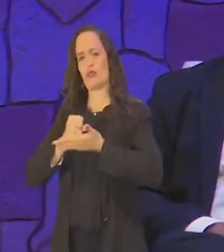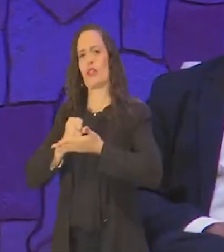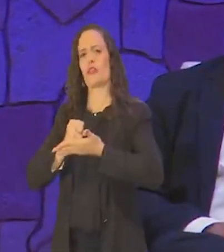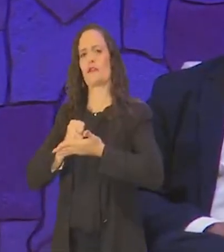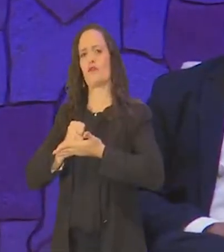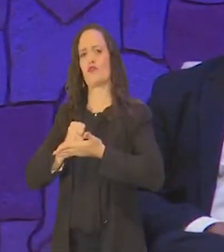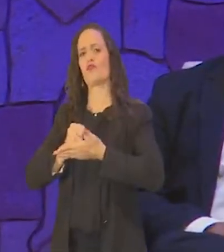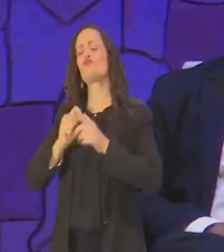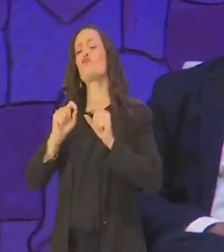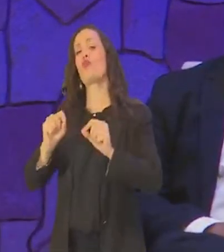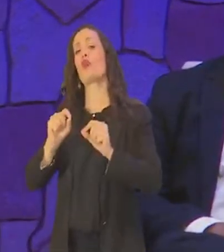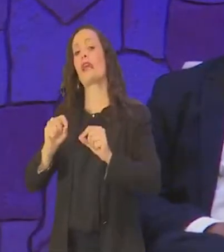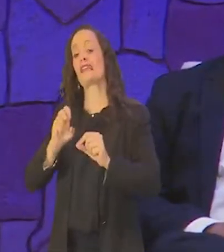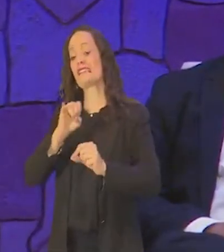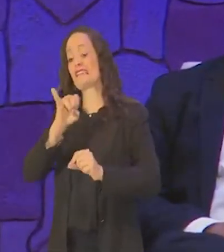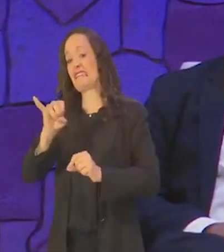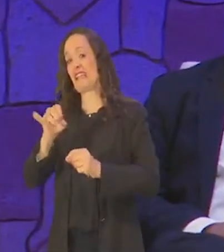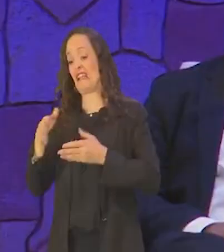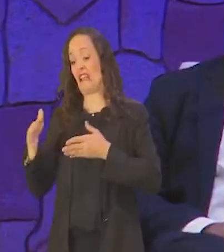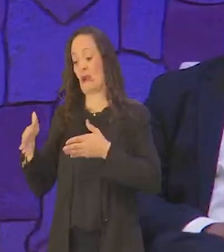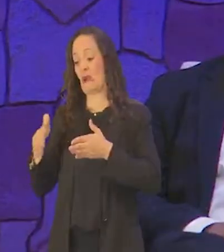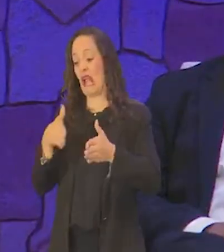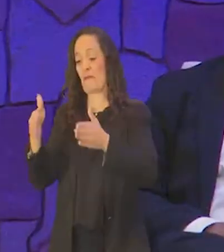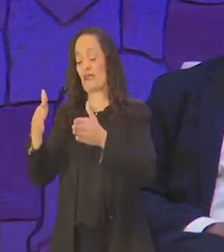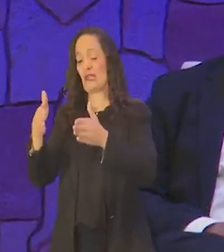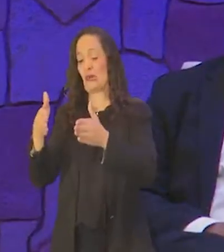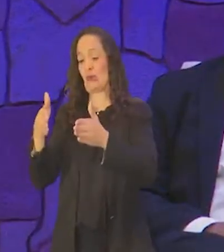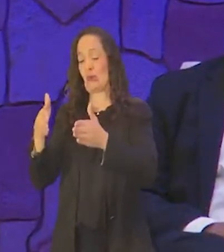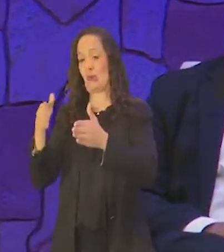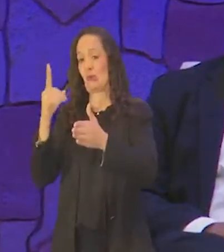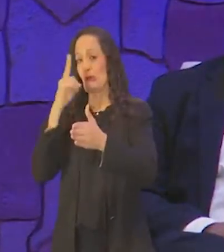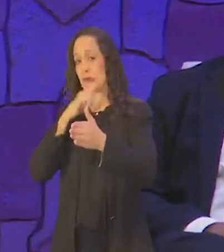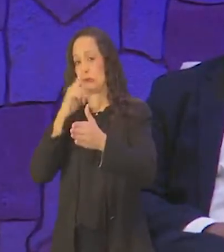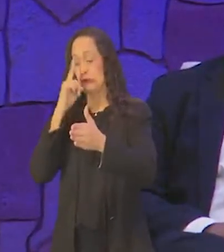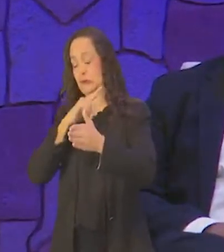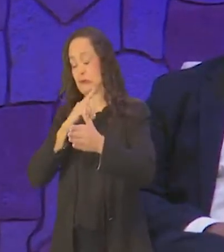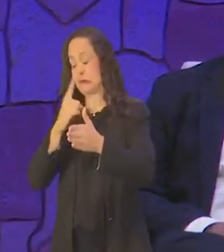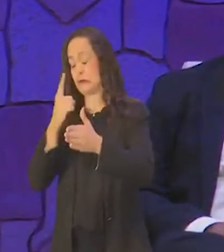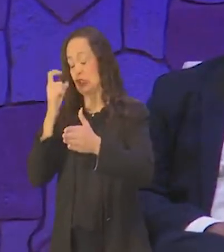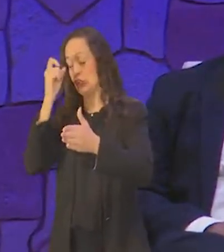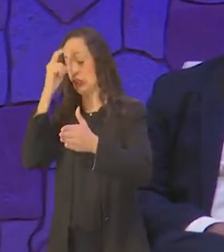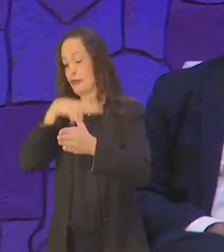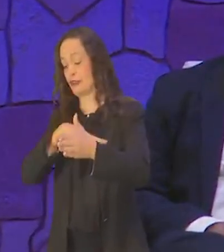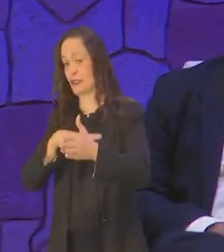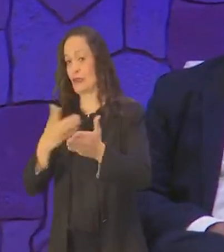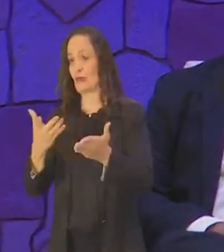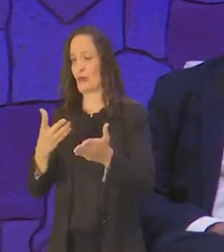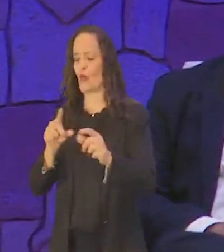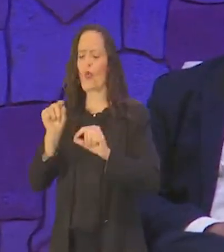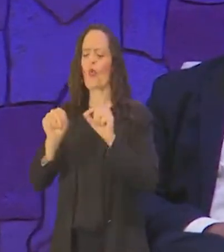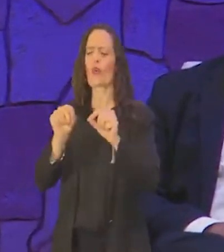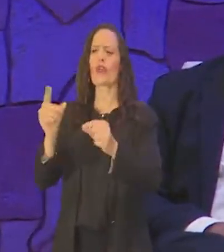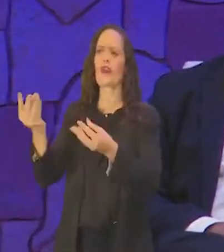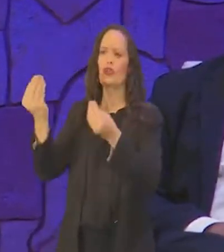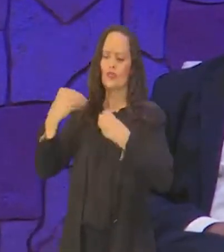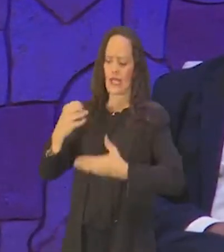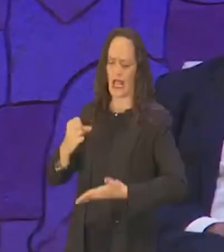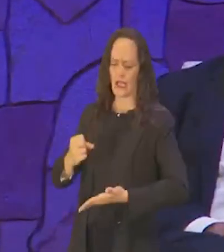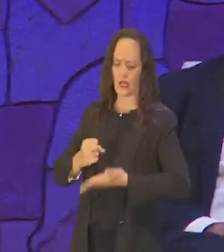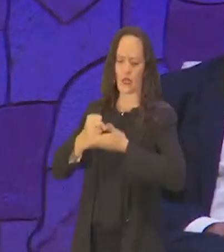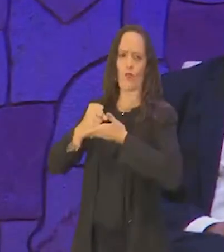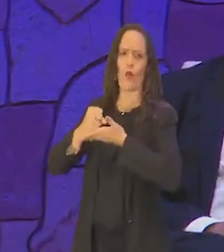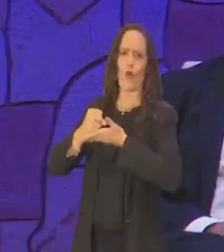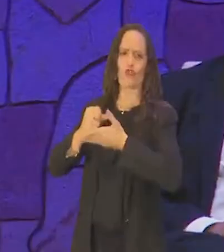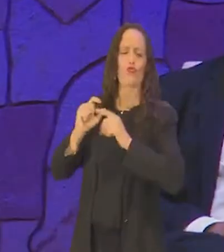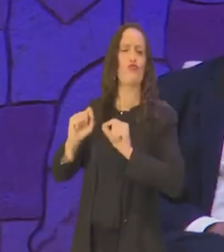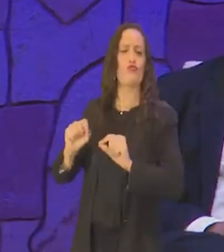quando o caminho parece difícil? O que vai nos sustentar neste ano de